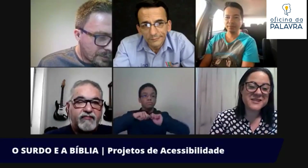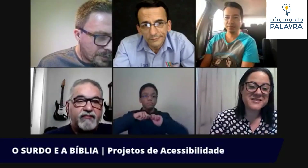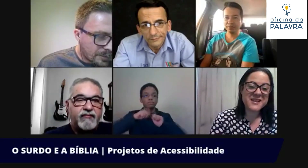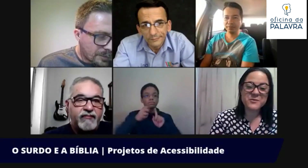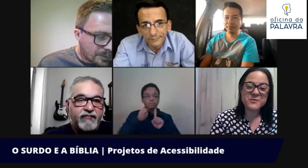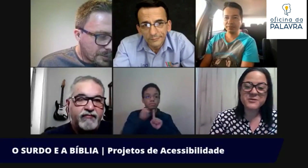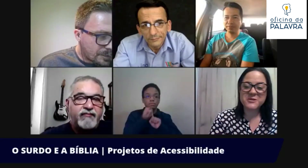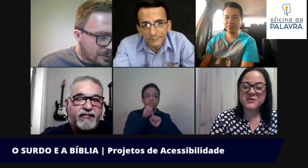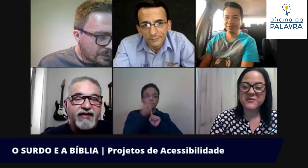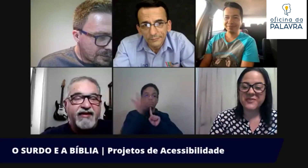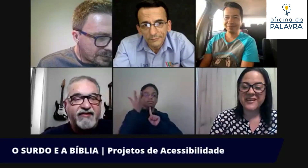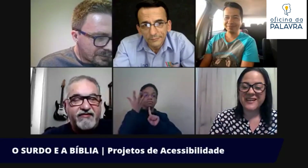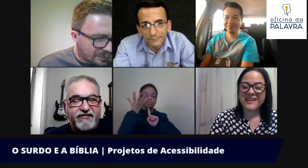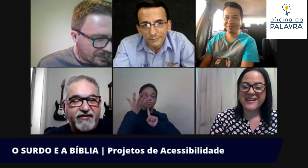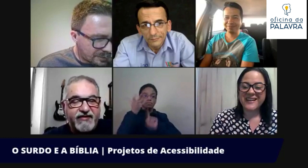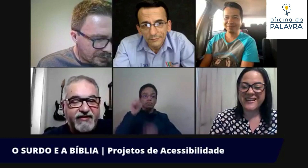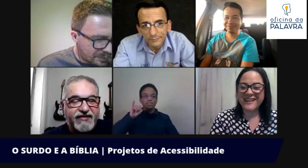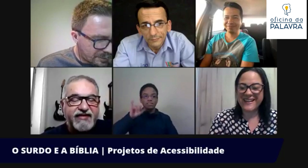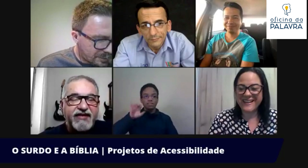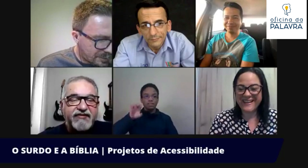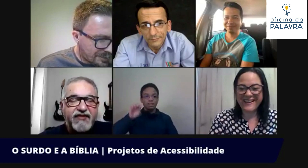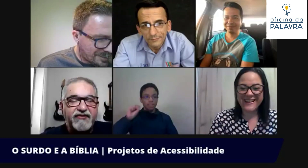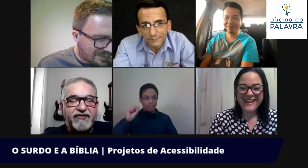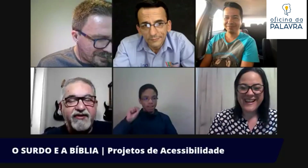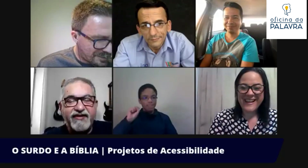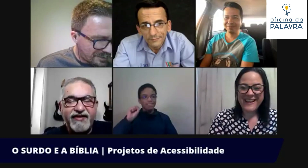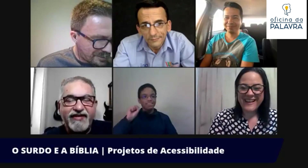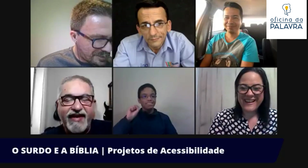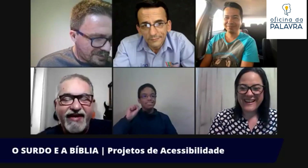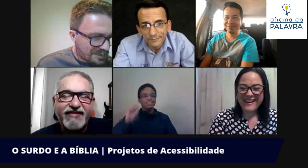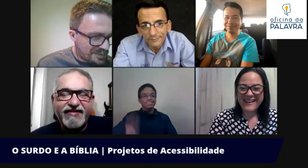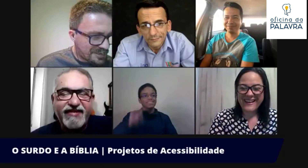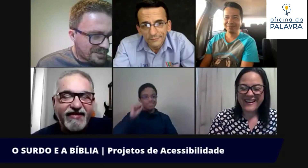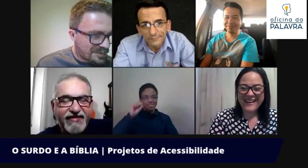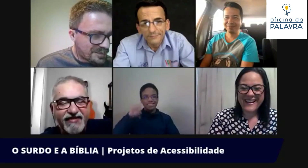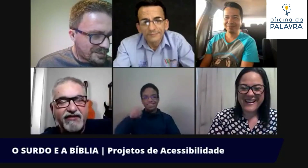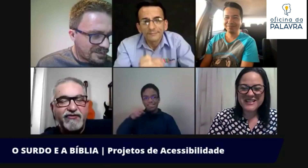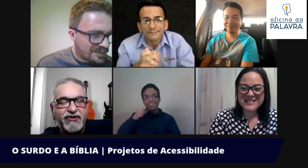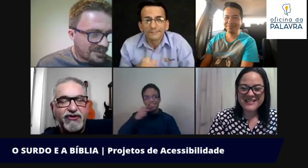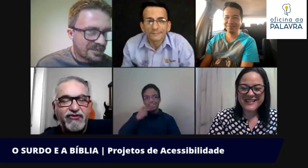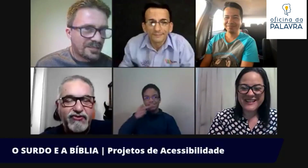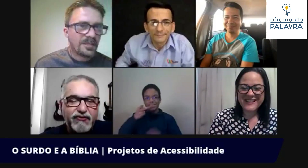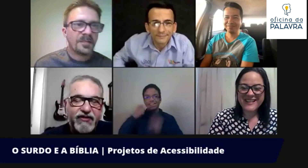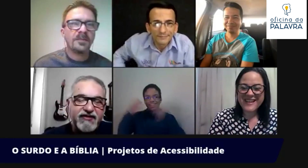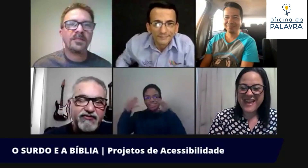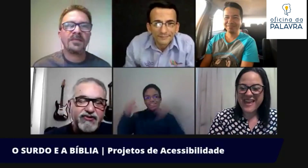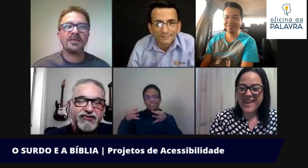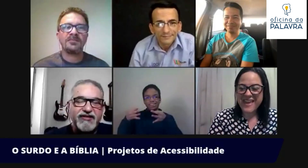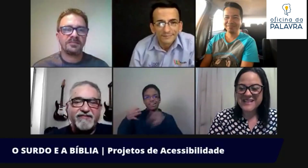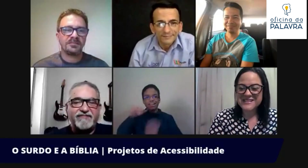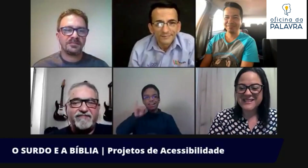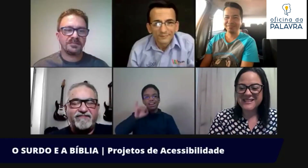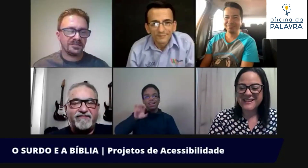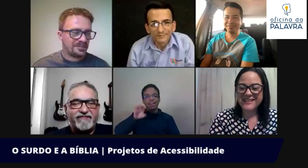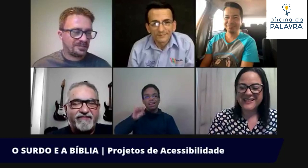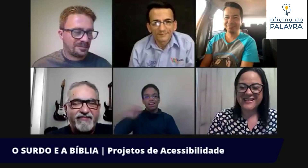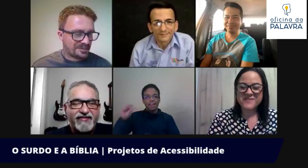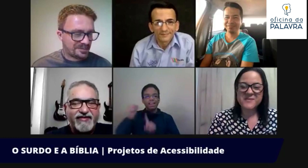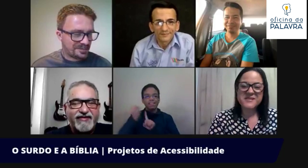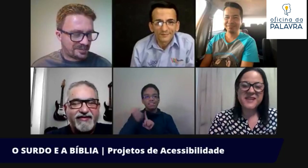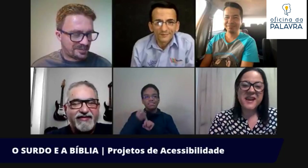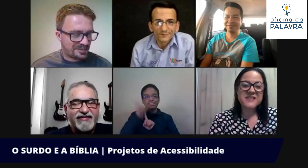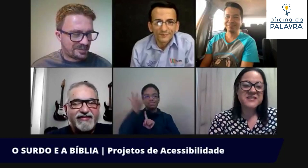IES. Falei certo, pastor? Sim, falou. IES, né? A sigla do Instituto de Expressão